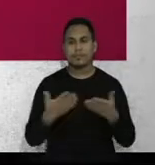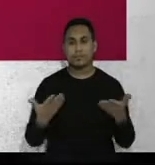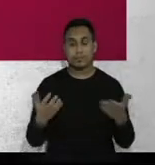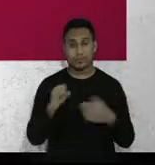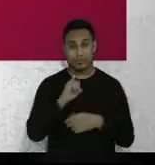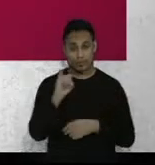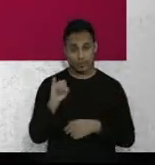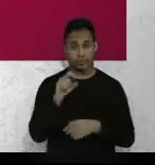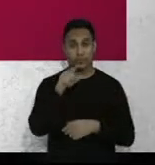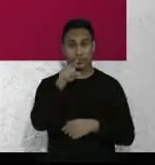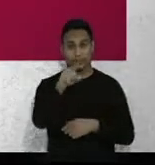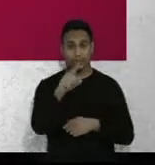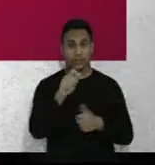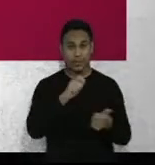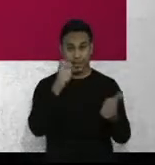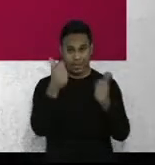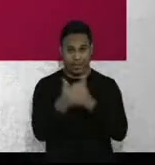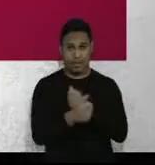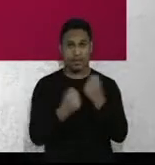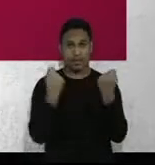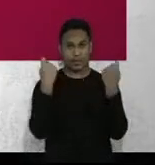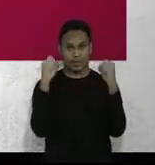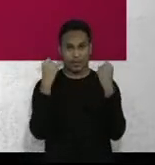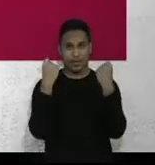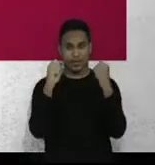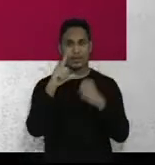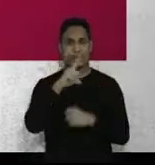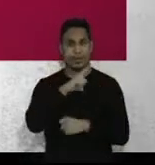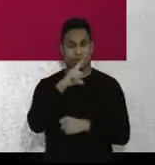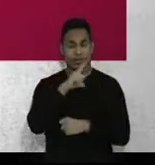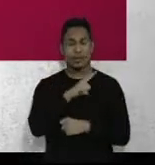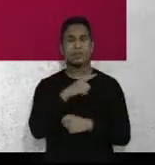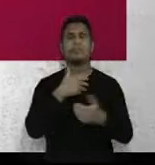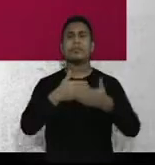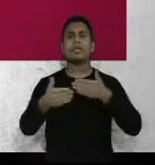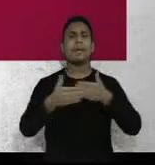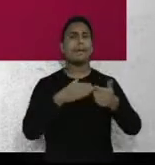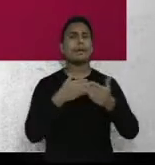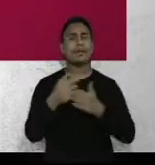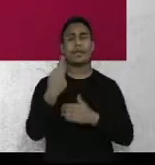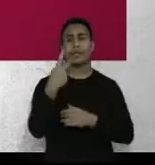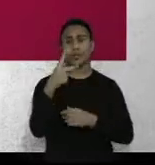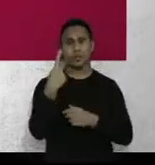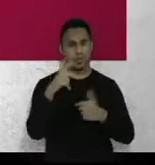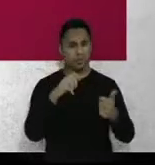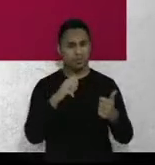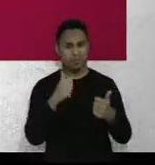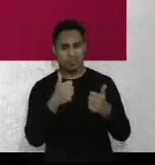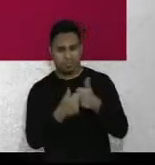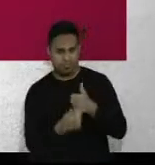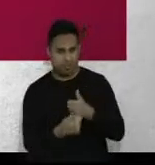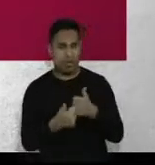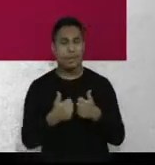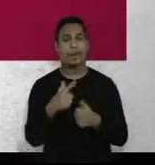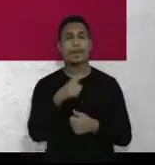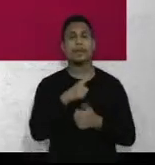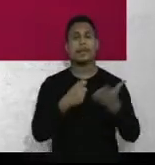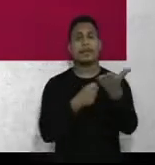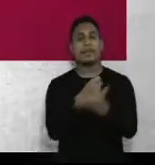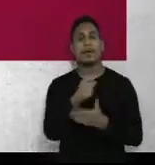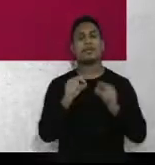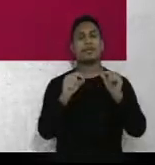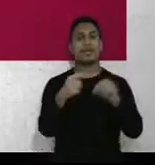física, independente do seu grau de treinamento, a gente sempre vai estar trabalhando com a base que é a saúde e o bem-estar. Então, o que a gente vai falar aqui também